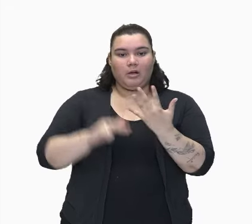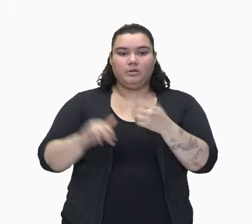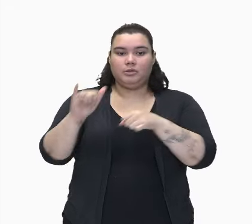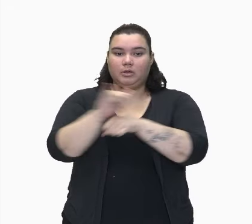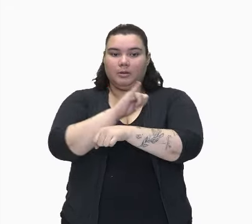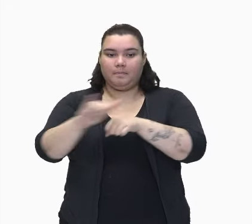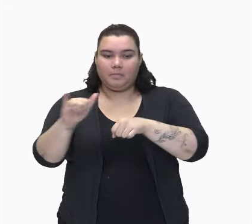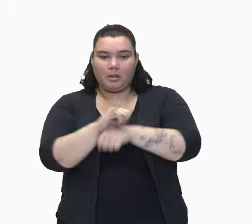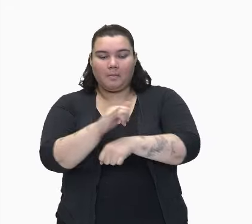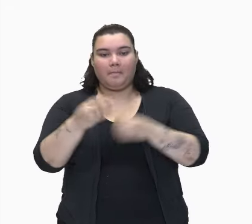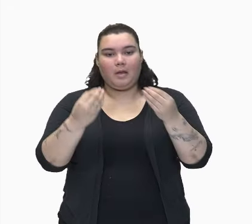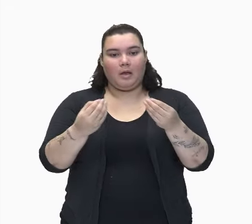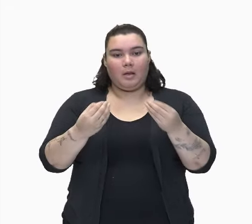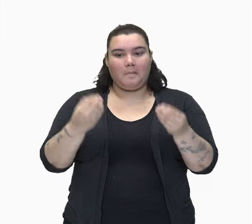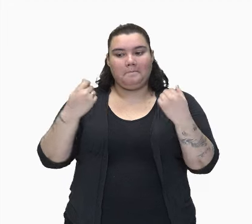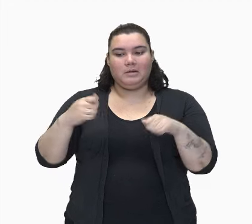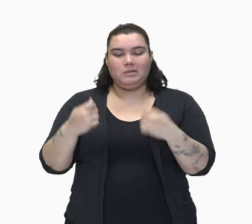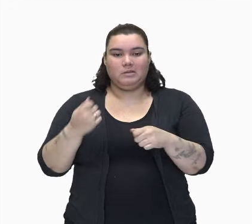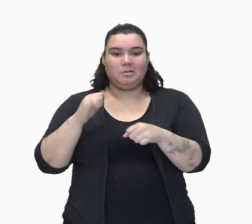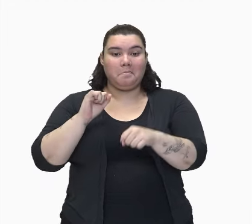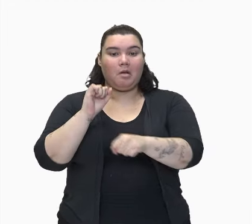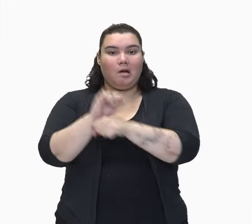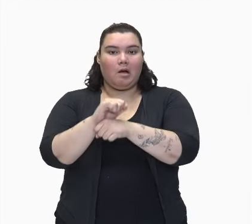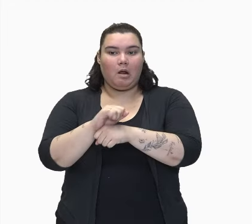para tentar aí conter a